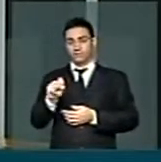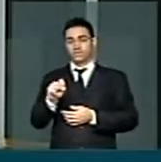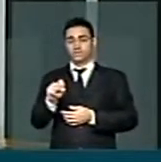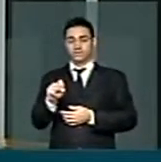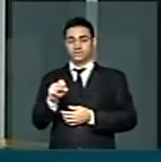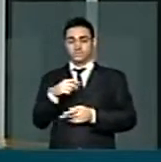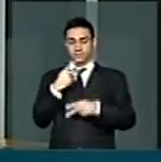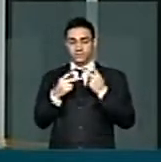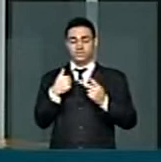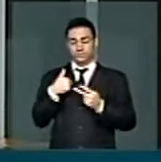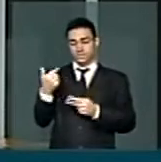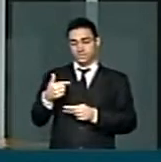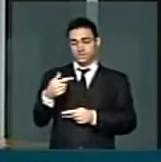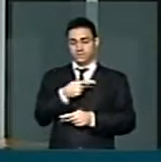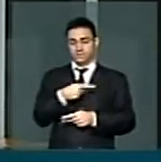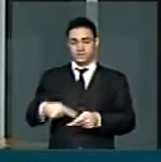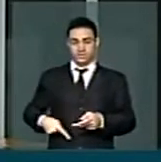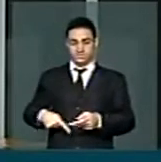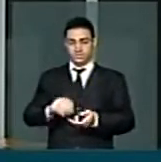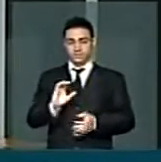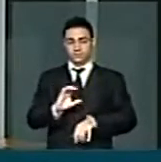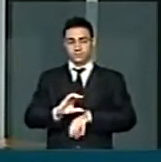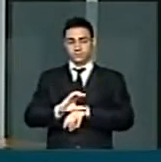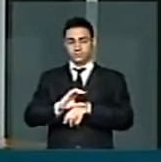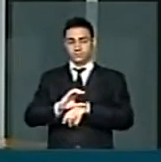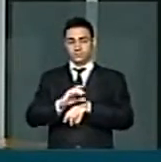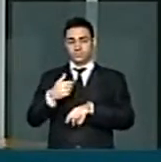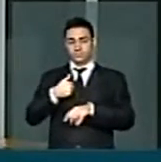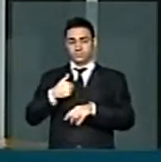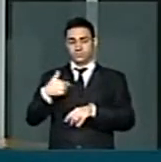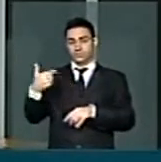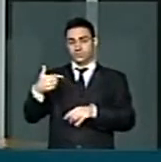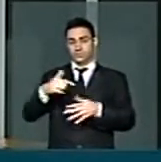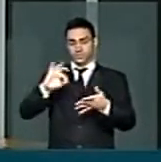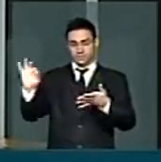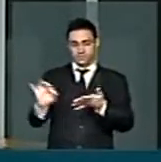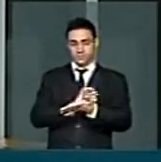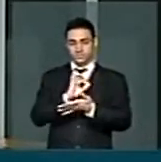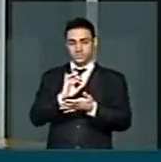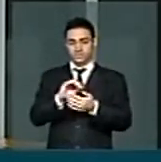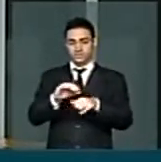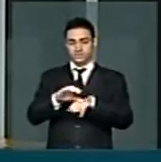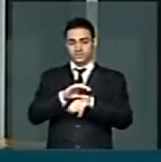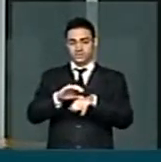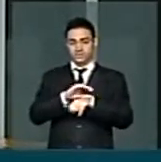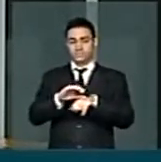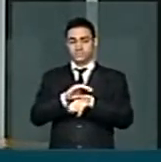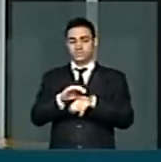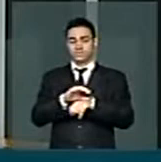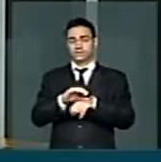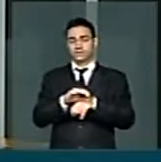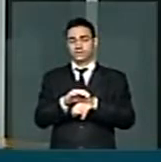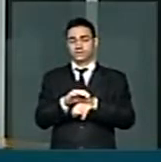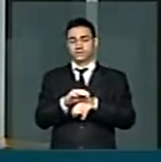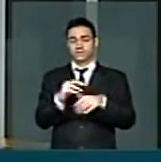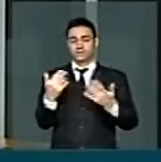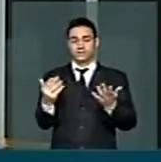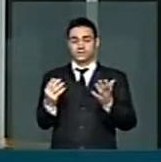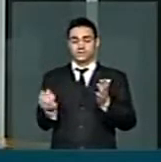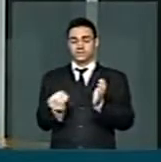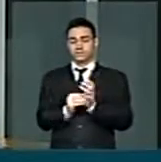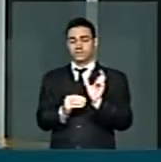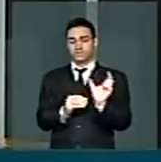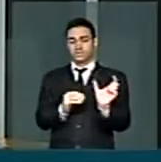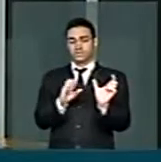presentes, como vice-presidente da Constituinte, foi o segundo signatário da chamada Carta Cidadã. Portanto, quando a palavra cidadania